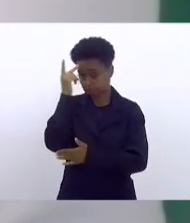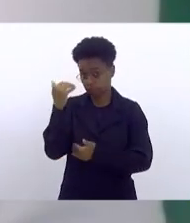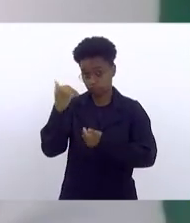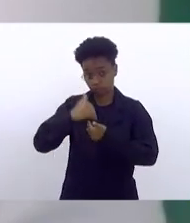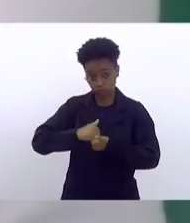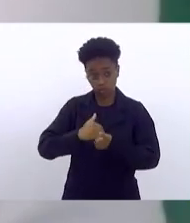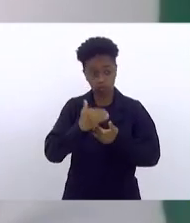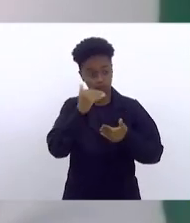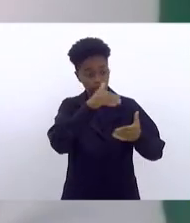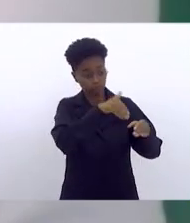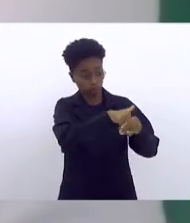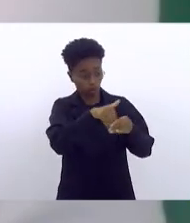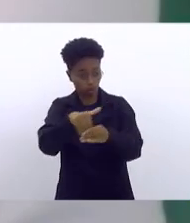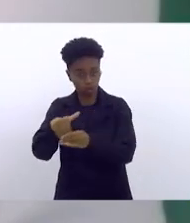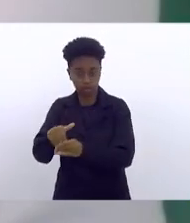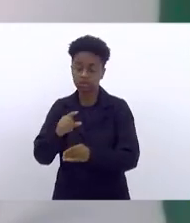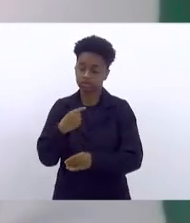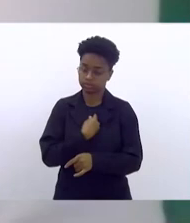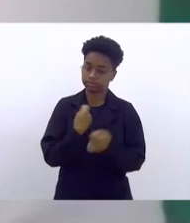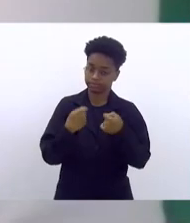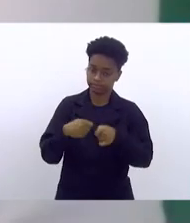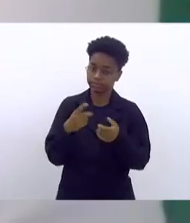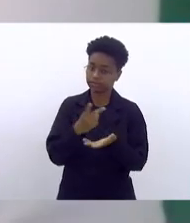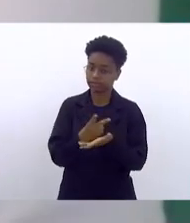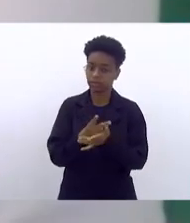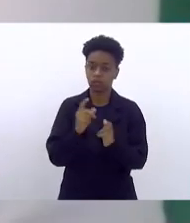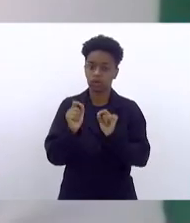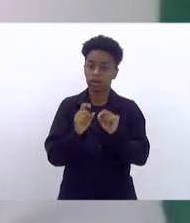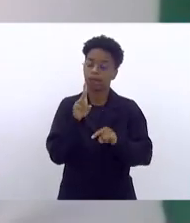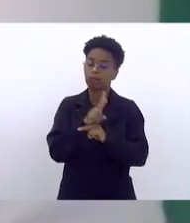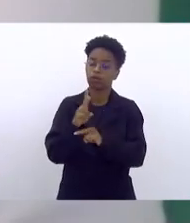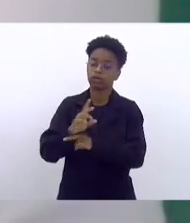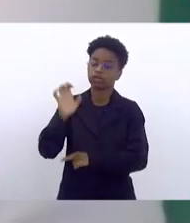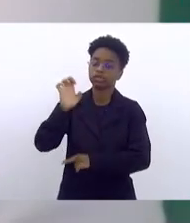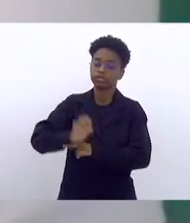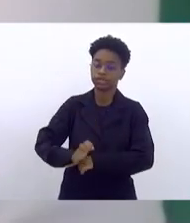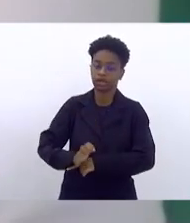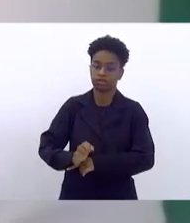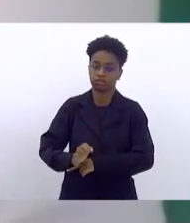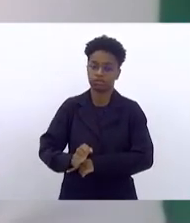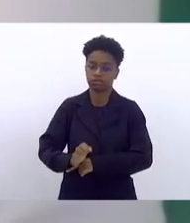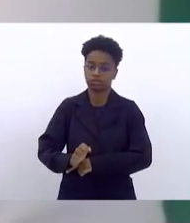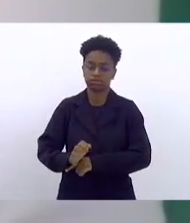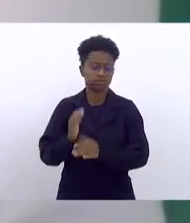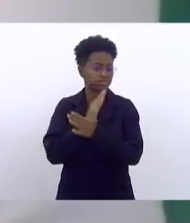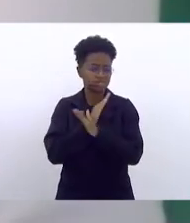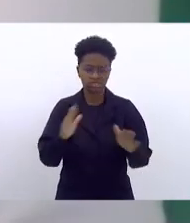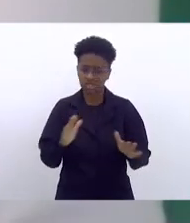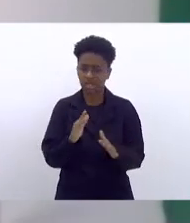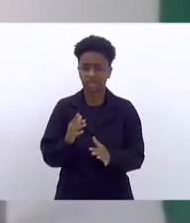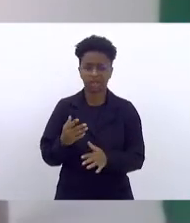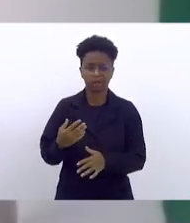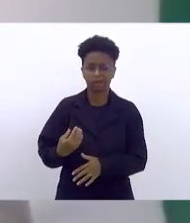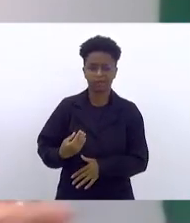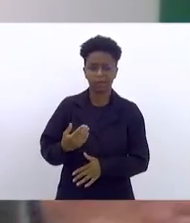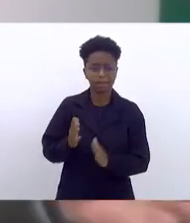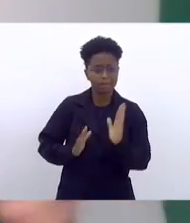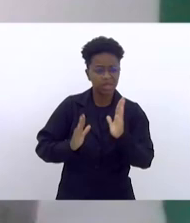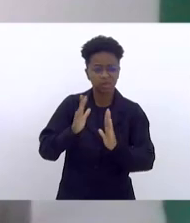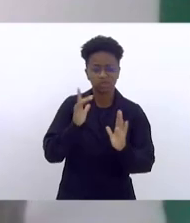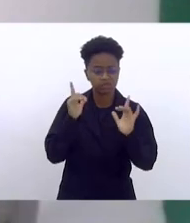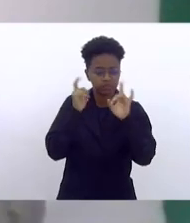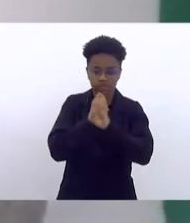um e é isso que nós temos que fazer defender o nosso estado a qualquer custo chega do nosso estado está passando um momento difícil então